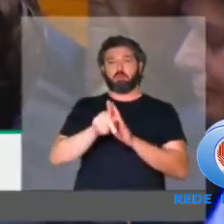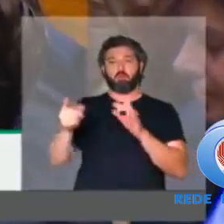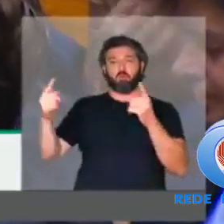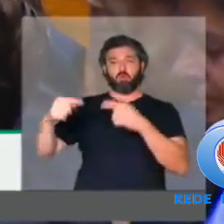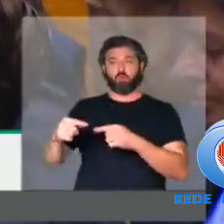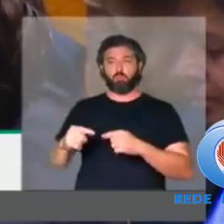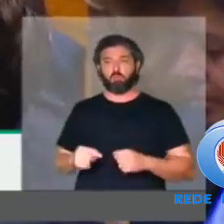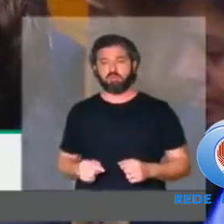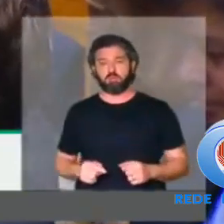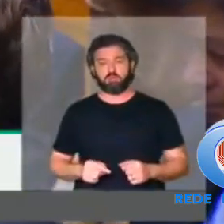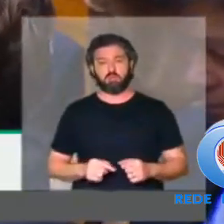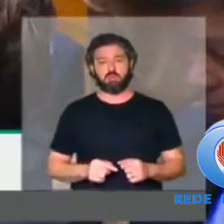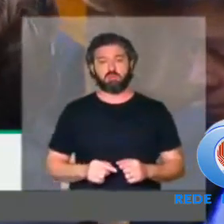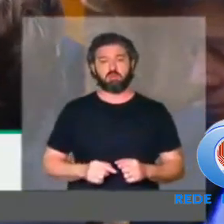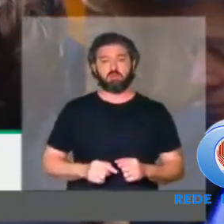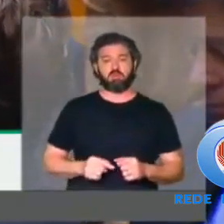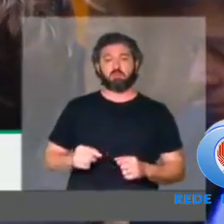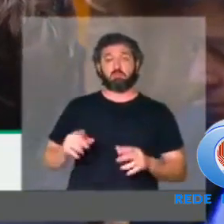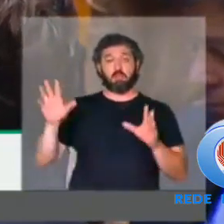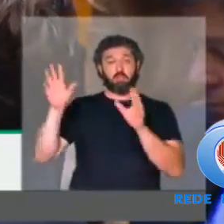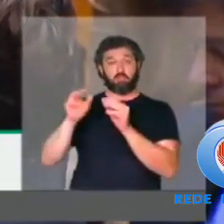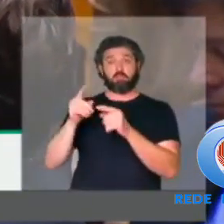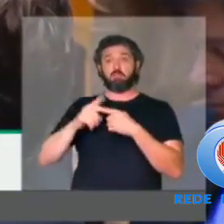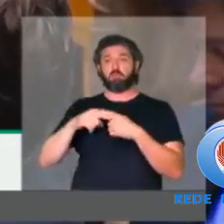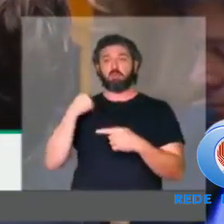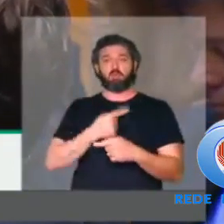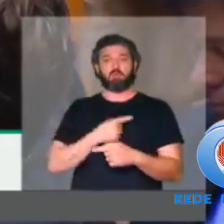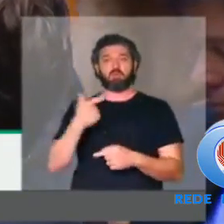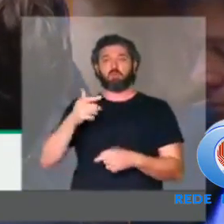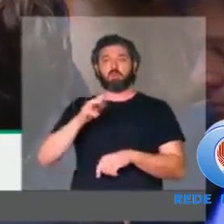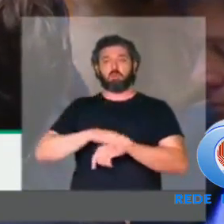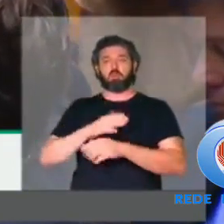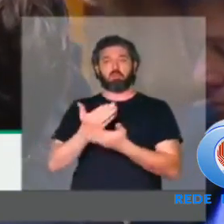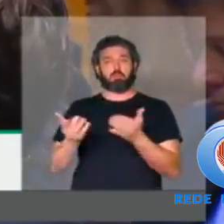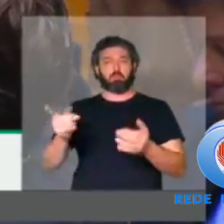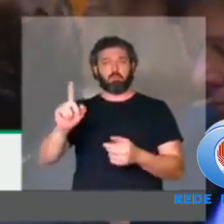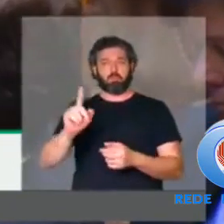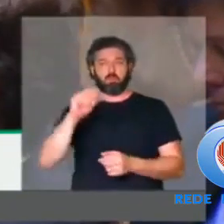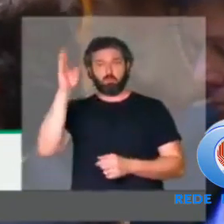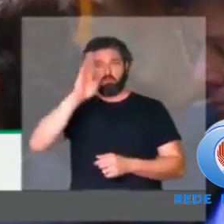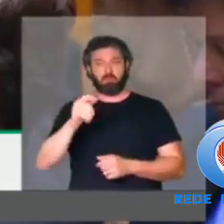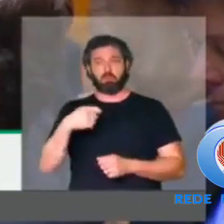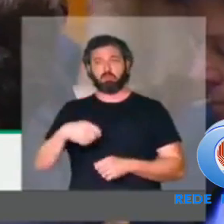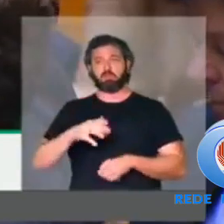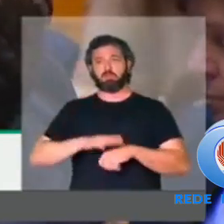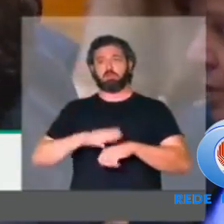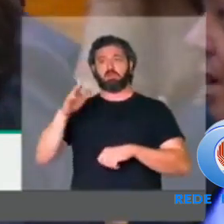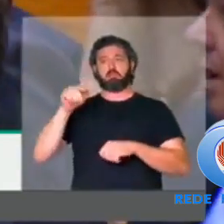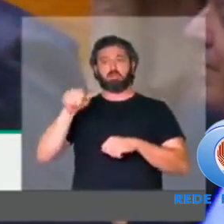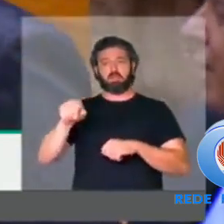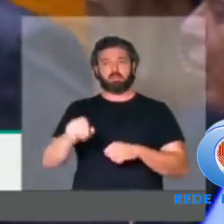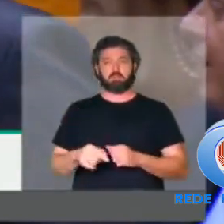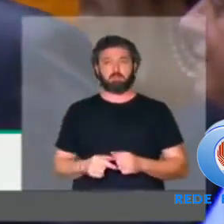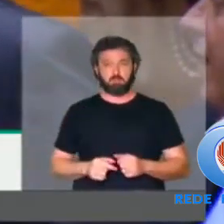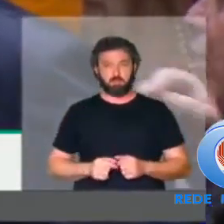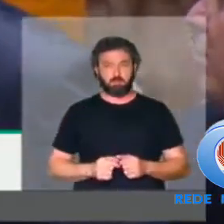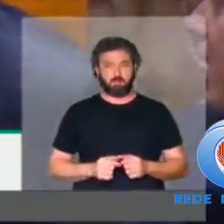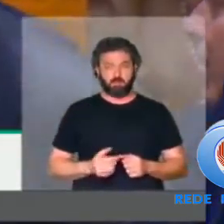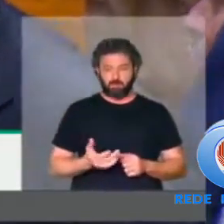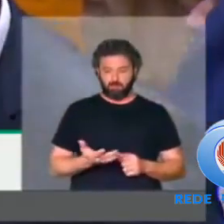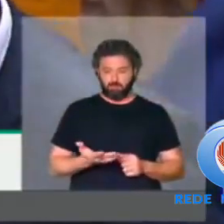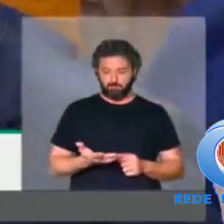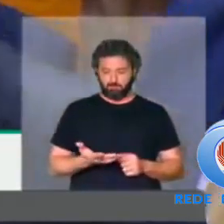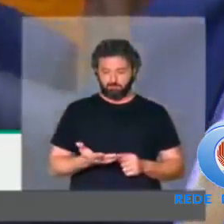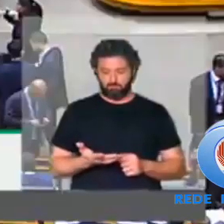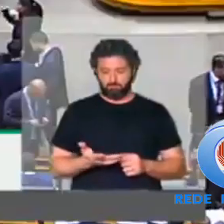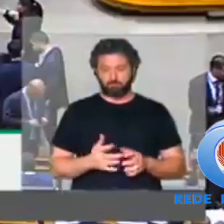da oposição que falou. Para resumir, porque nós não temos mais tempo a perder, o Brasil precisa de mais dessas medidas.